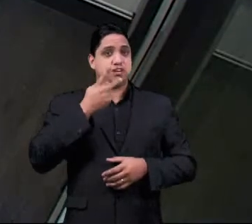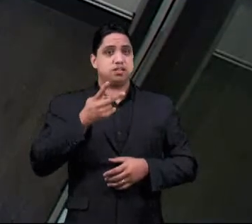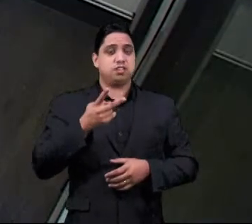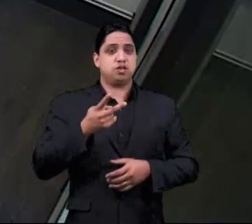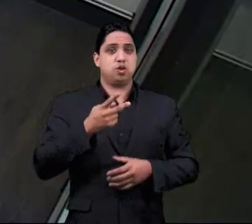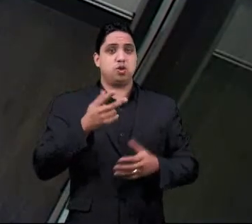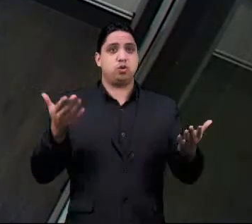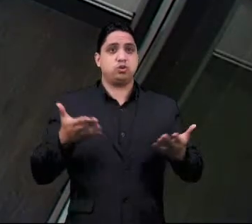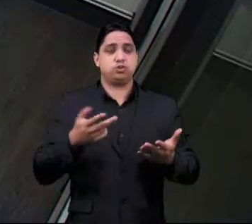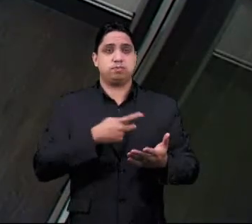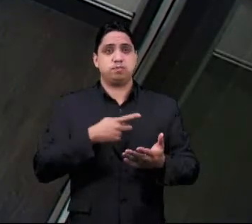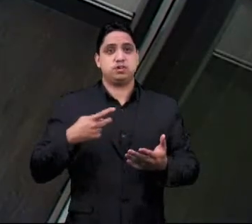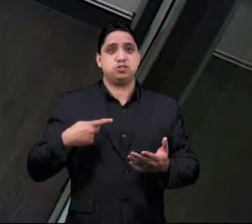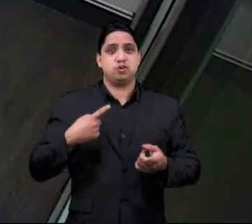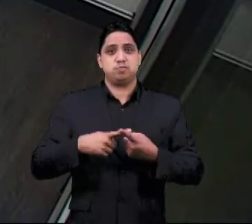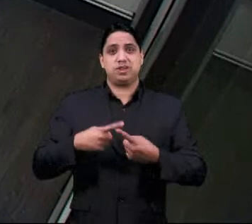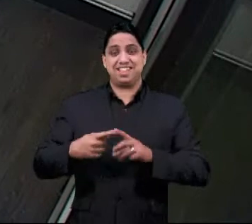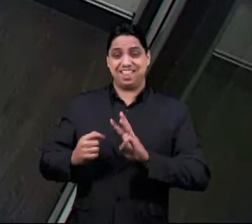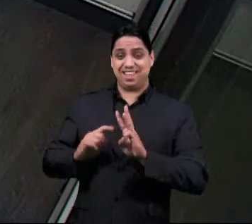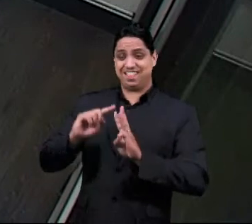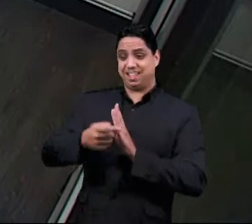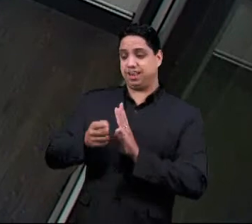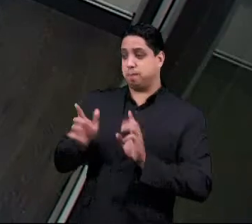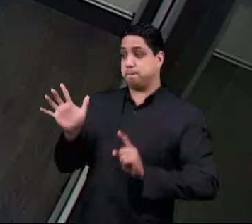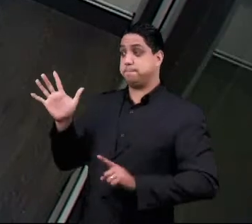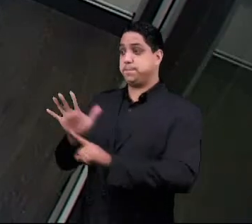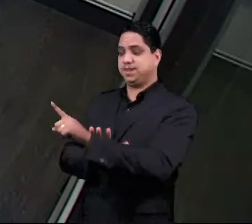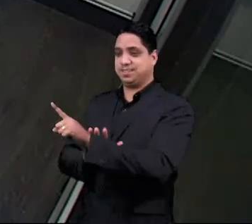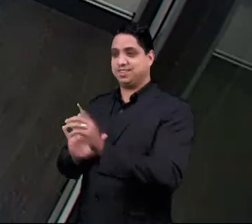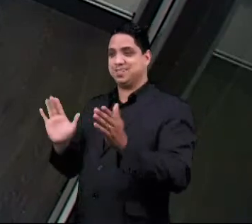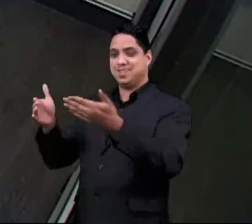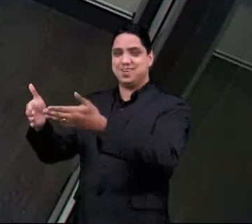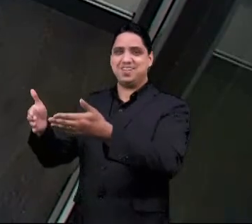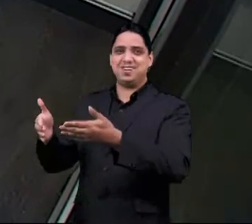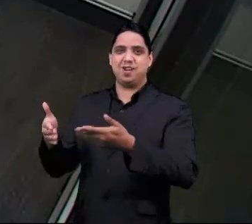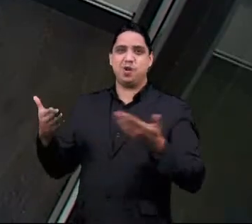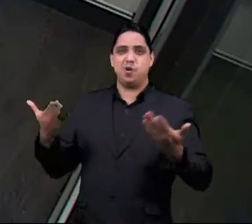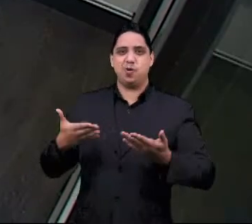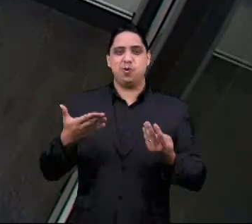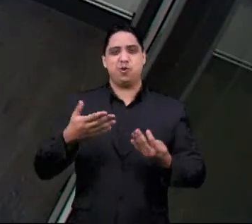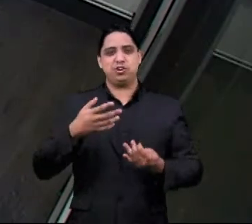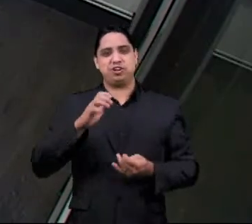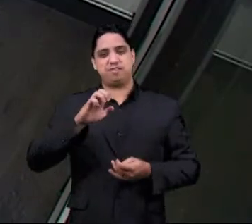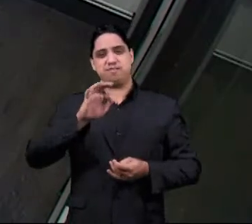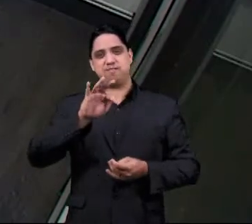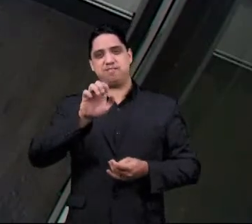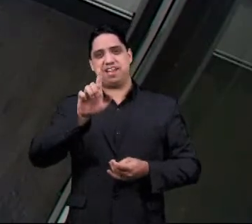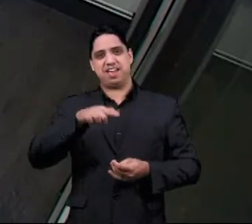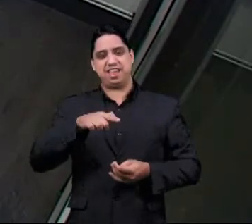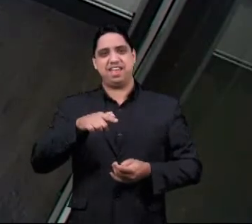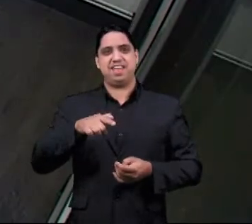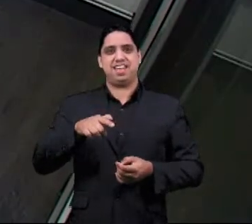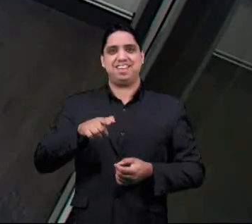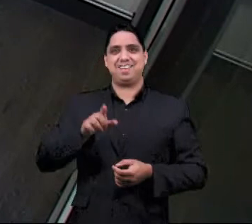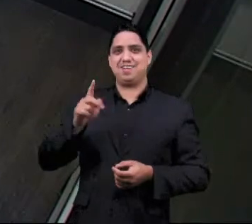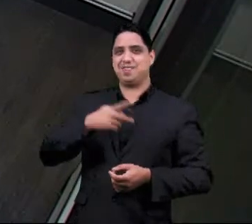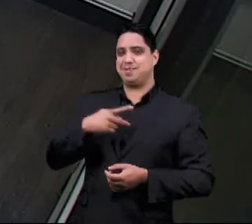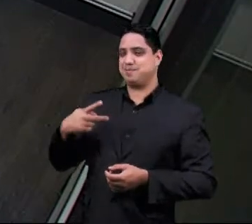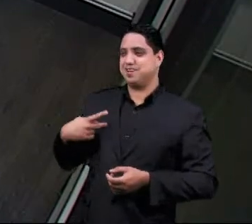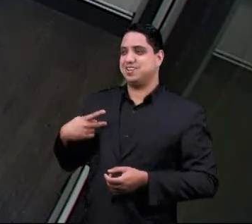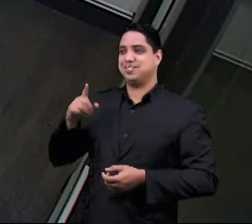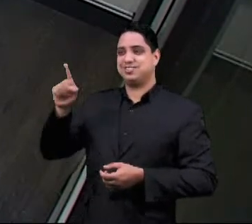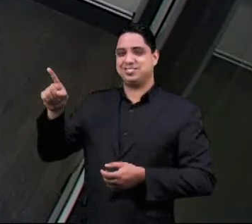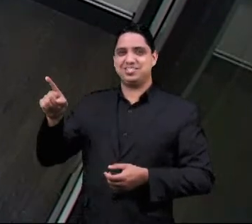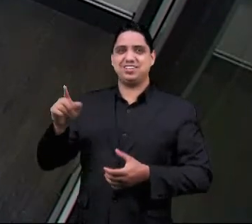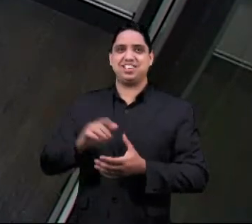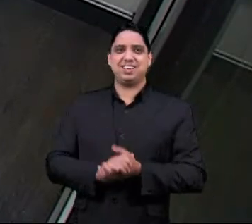está numa situação difícil, porque tem 3 perguntando para ele, né? Hoje o Efaé está conosco aqui, o Elias Faé está conosco aqui, e o pastor Luiz Carlos Monferrari